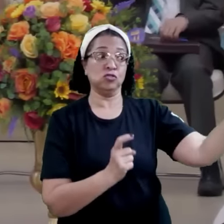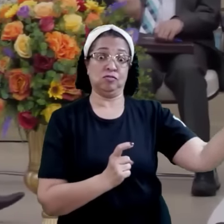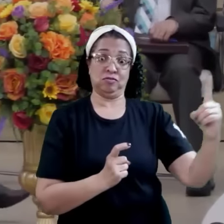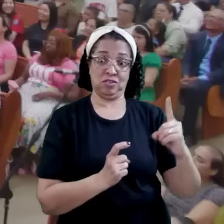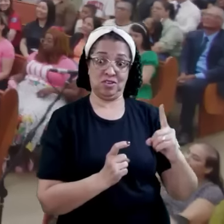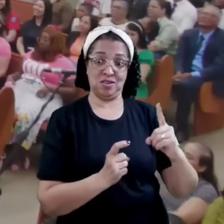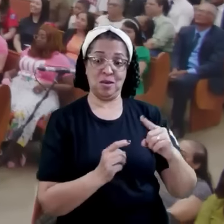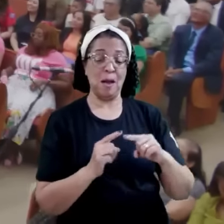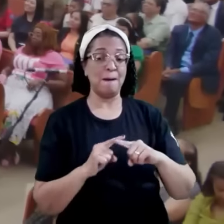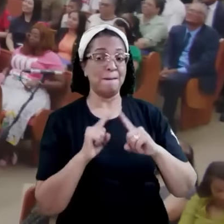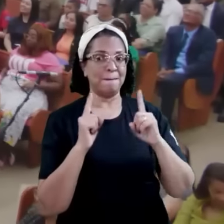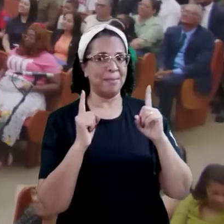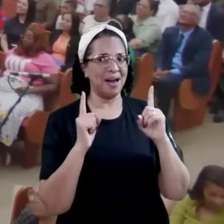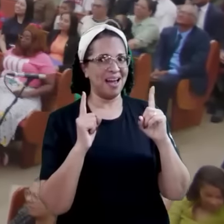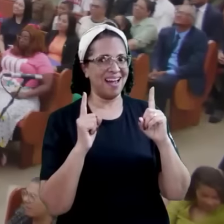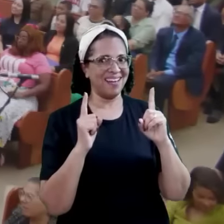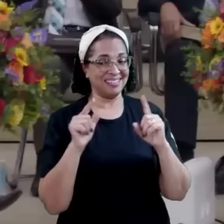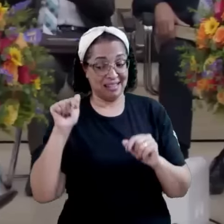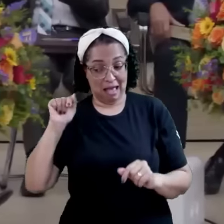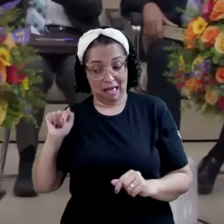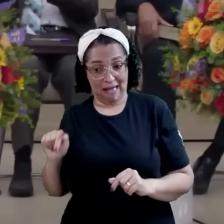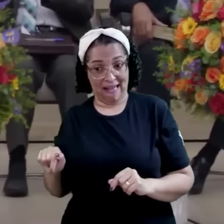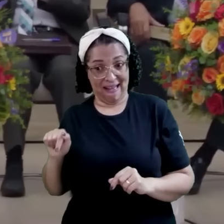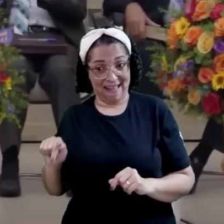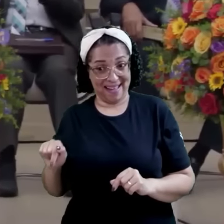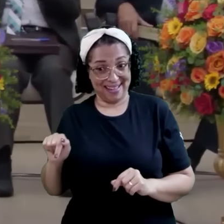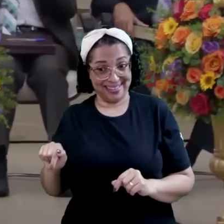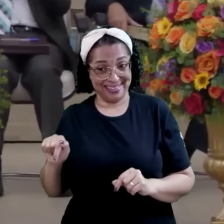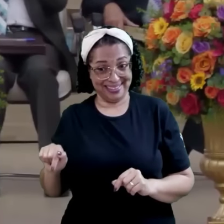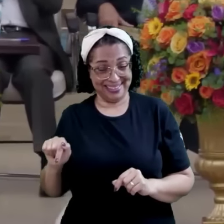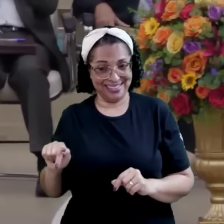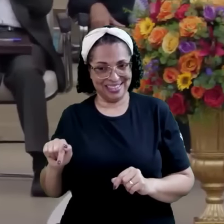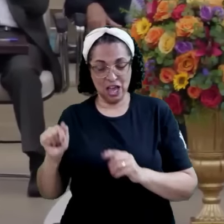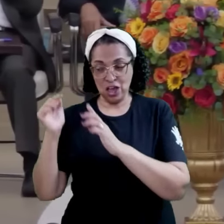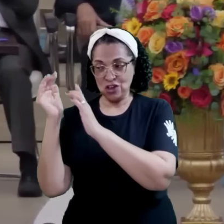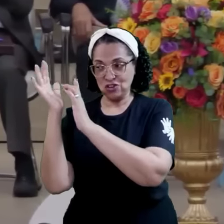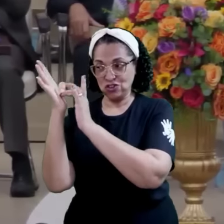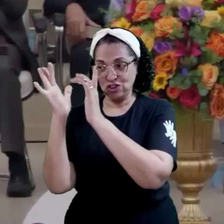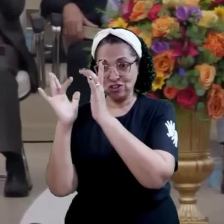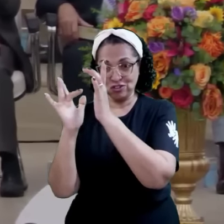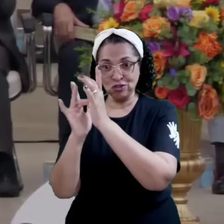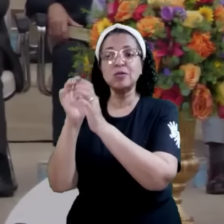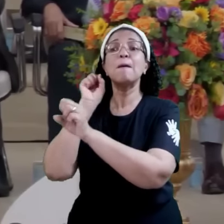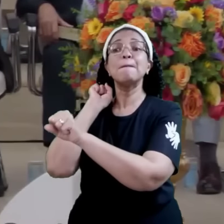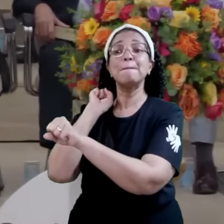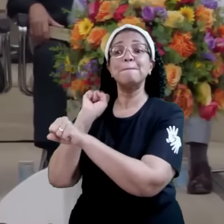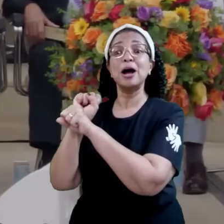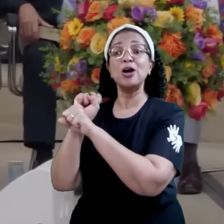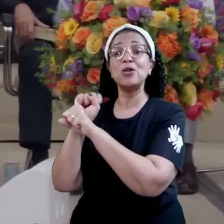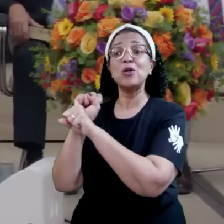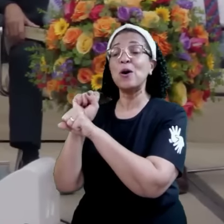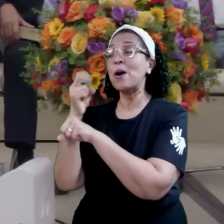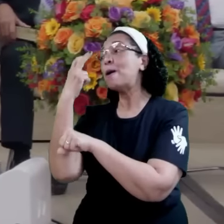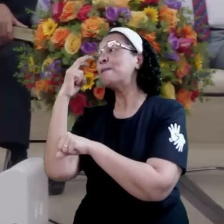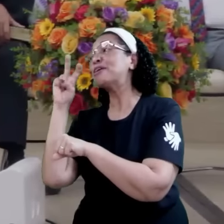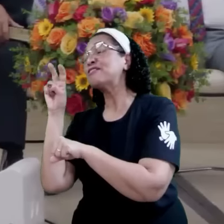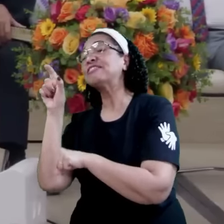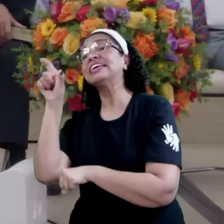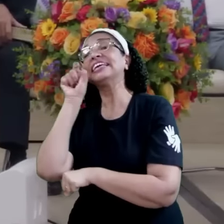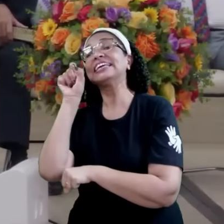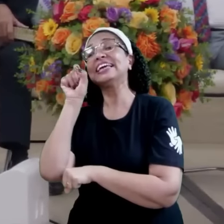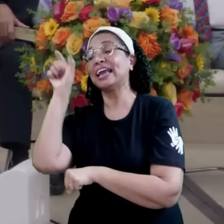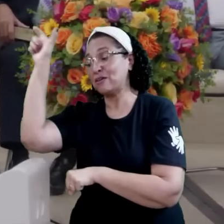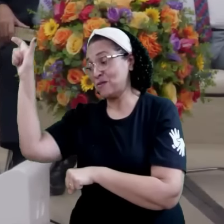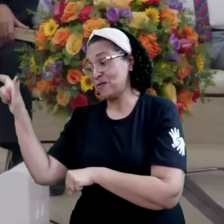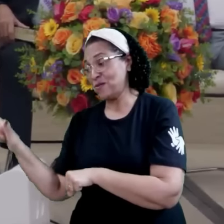veio mas tem aqueles que antes de sair de casa Diz Senhor tem misericórdia de mim aleluia Jesus disse pode ir que eu vou parar para você